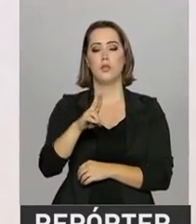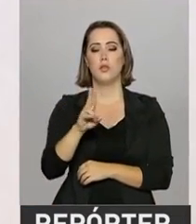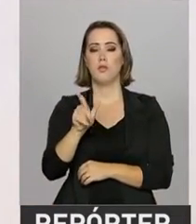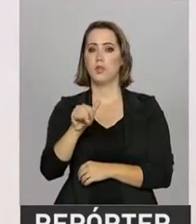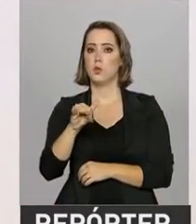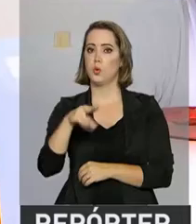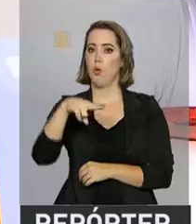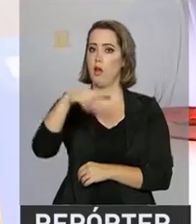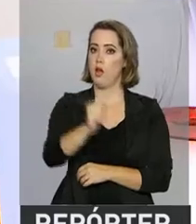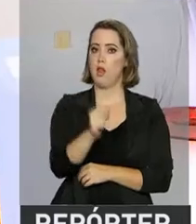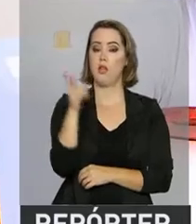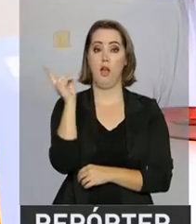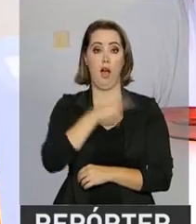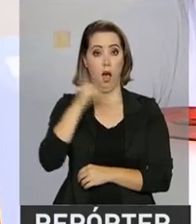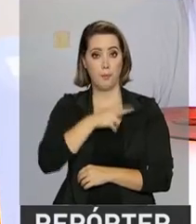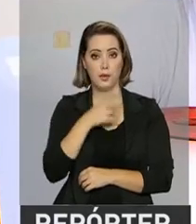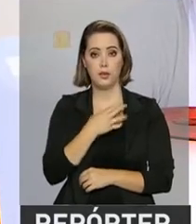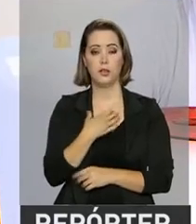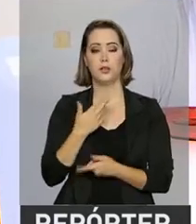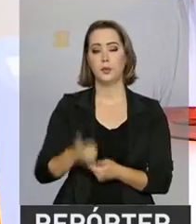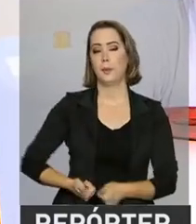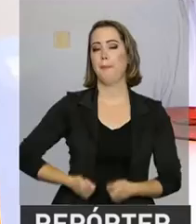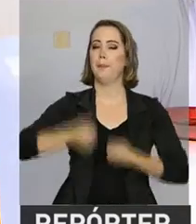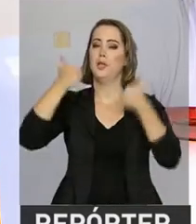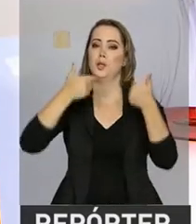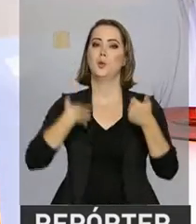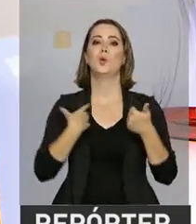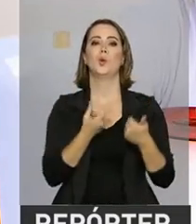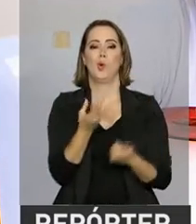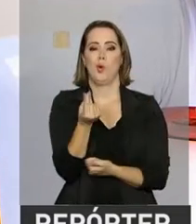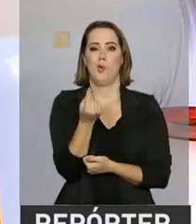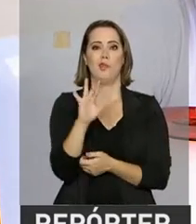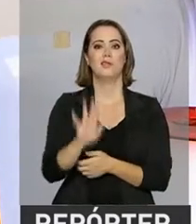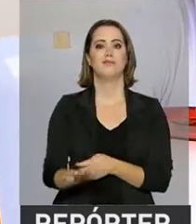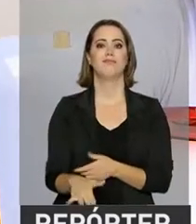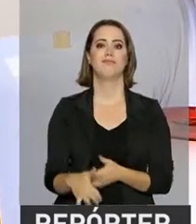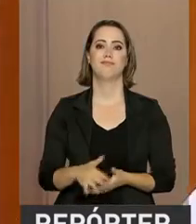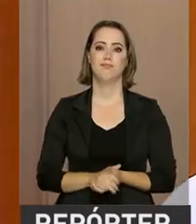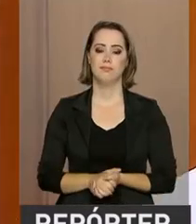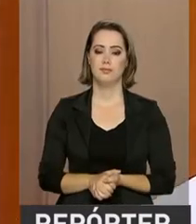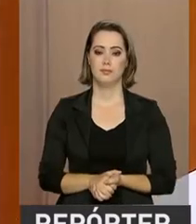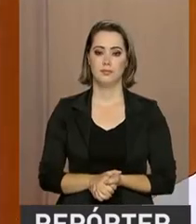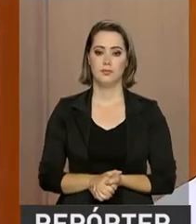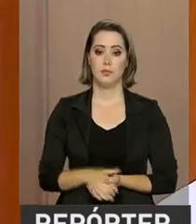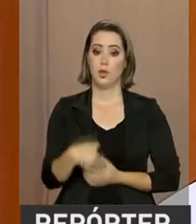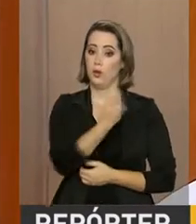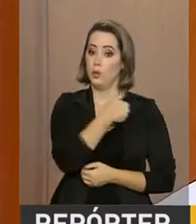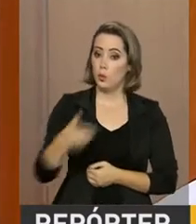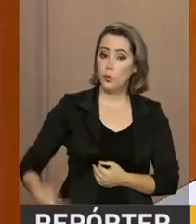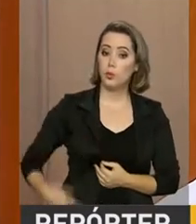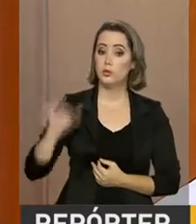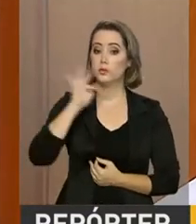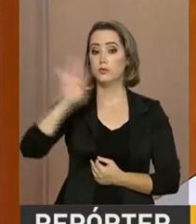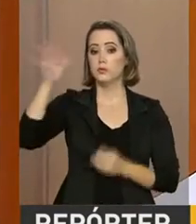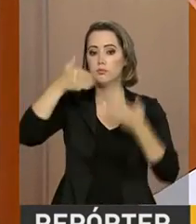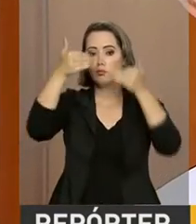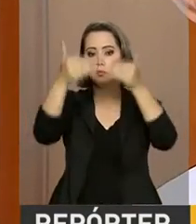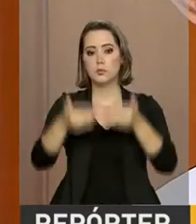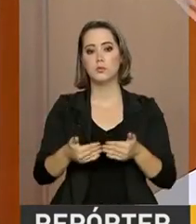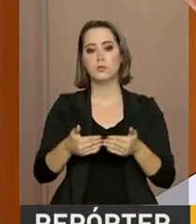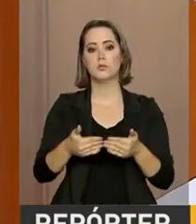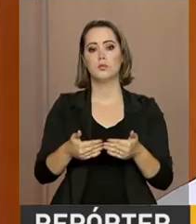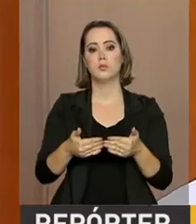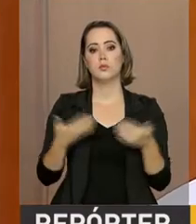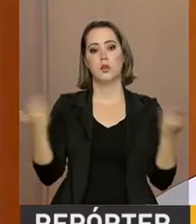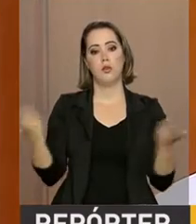ação rápida o que vai trazer mais alívio financeiro para muita gente o governo federal tendo à frente disso agora